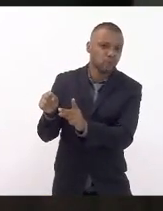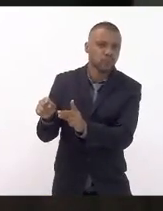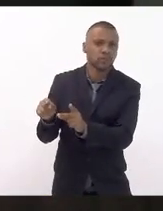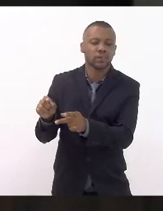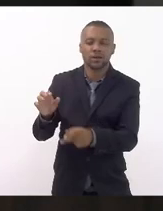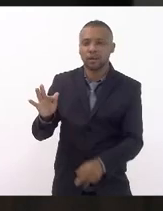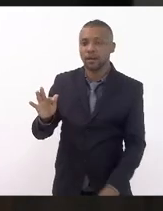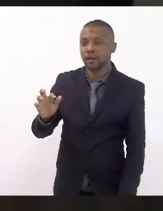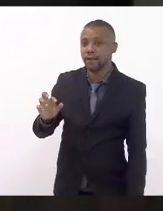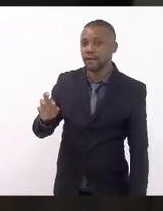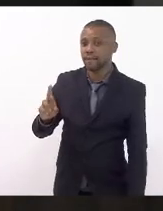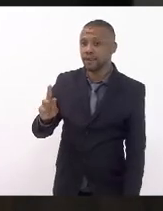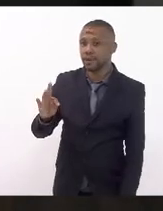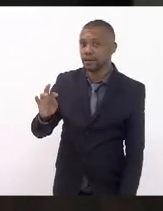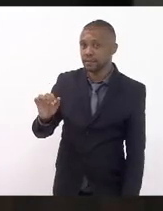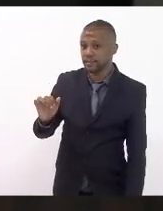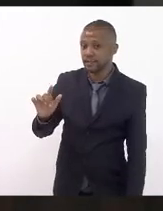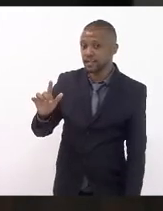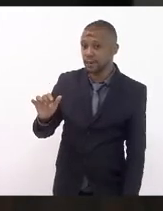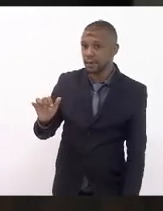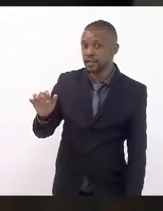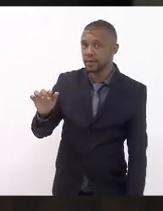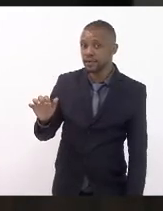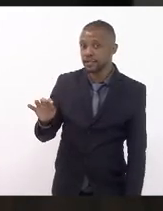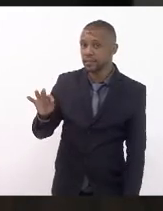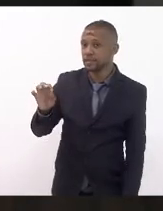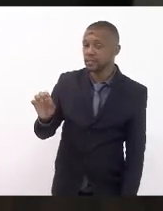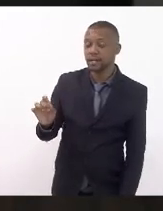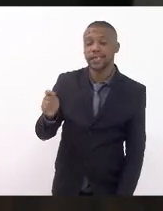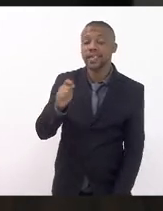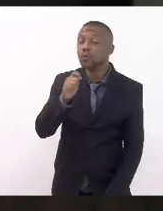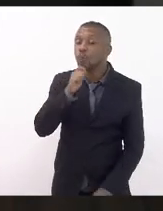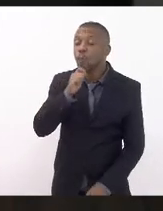eles não têm a matéria-prima, eles